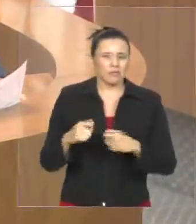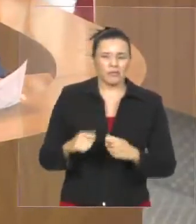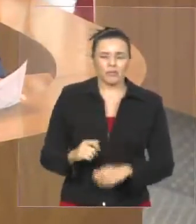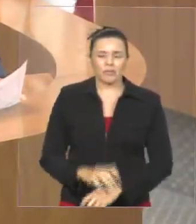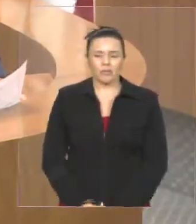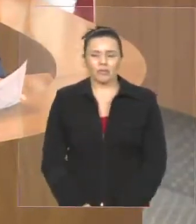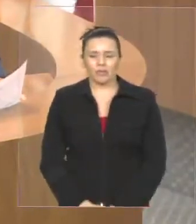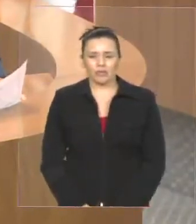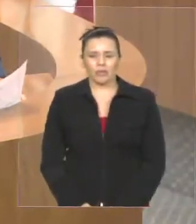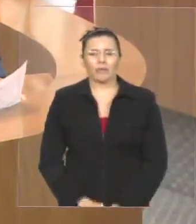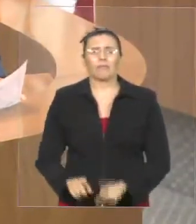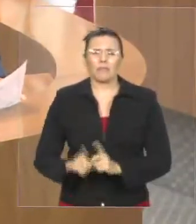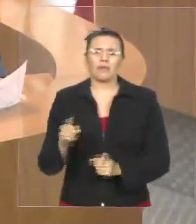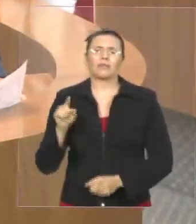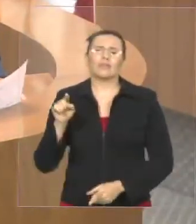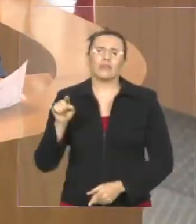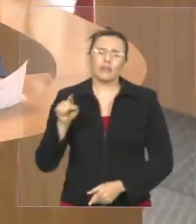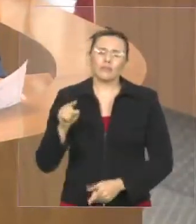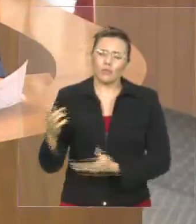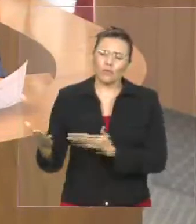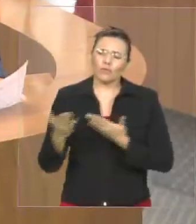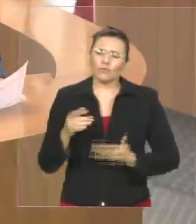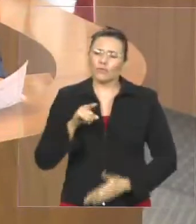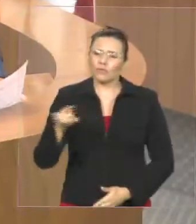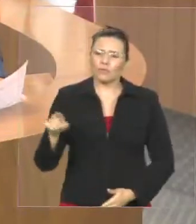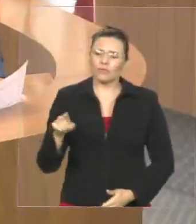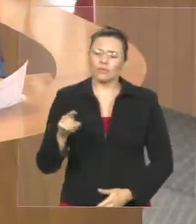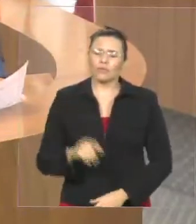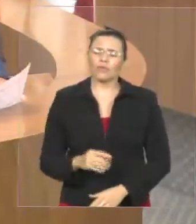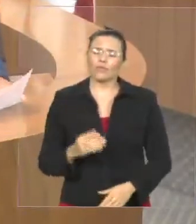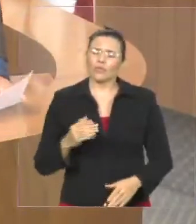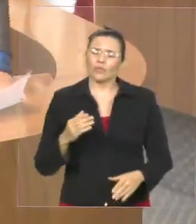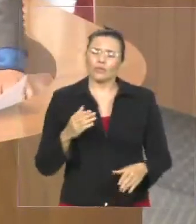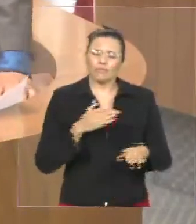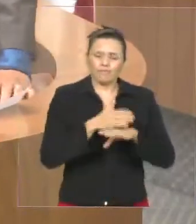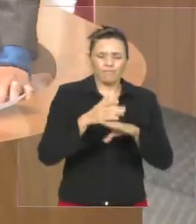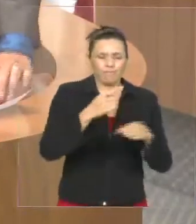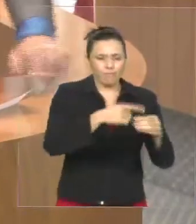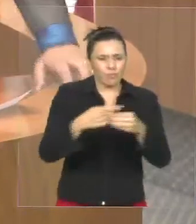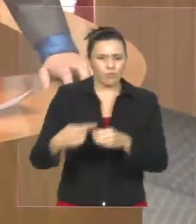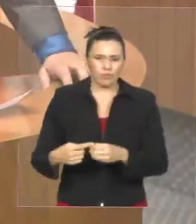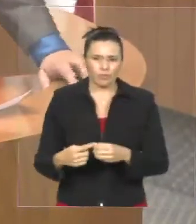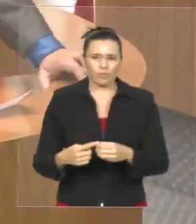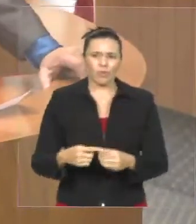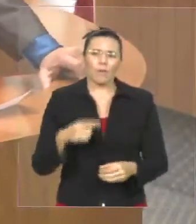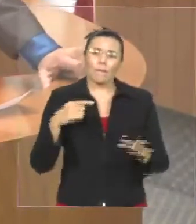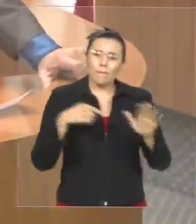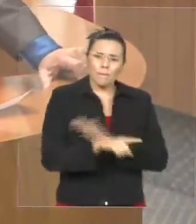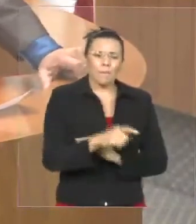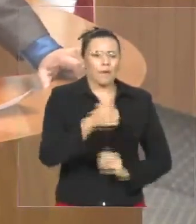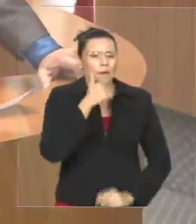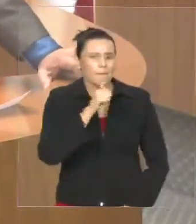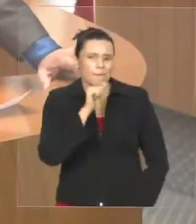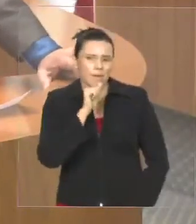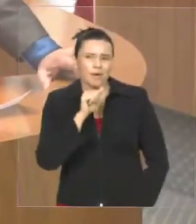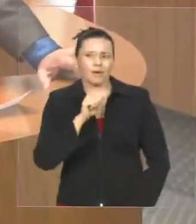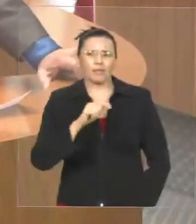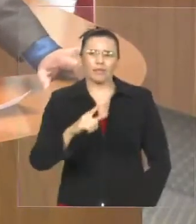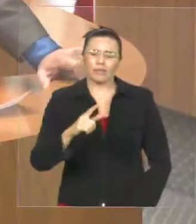chegue a uma mãe de um município onde tenha crianças que não têm uma renda